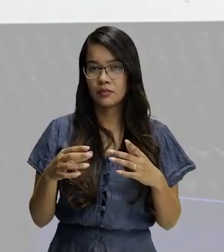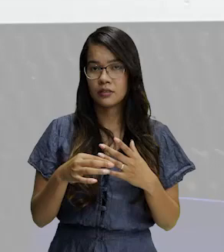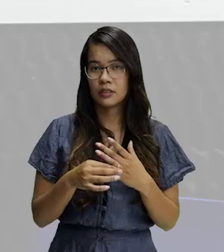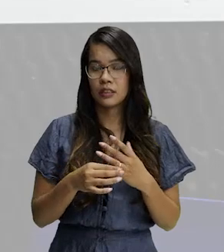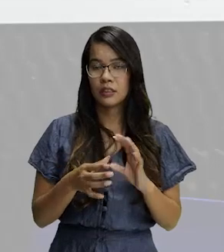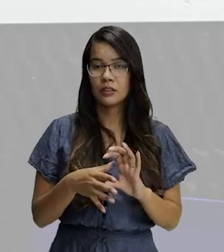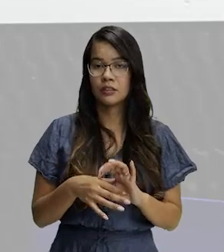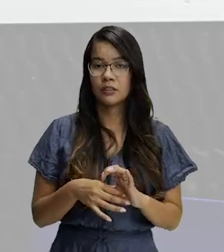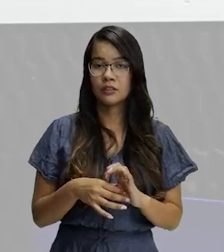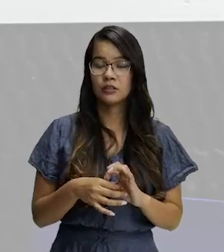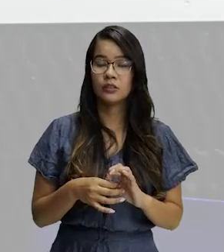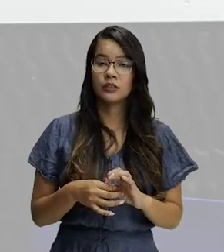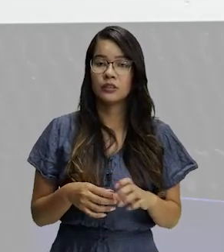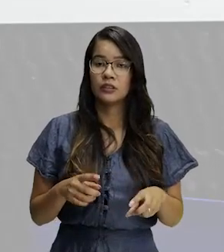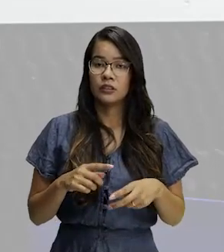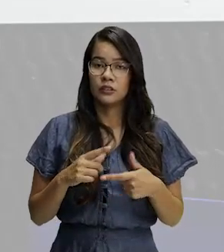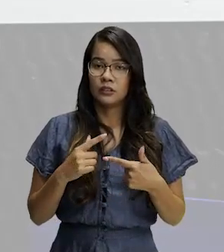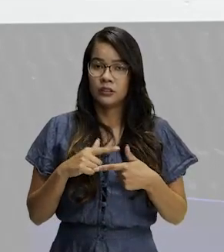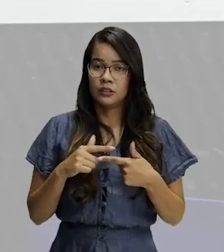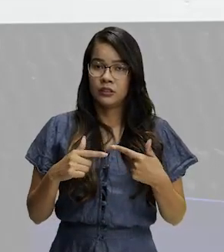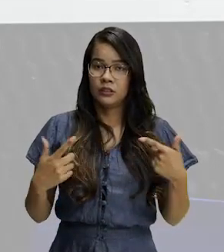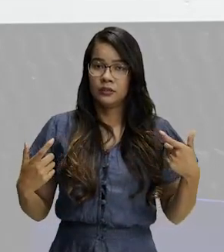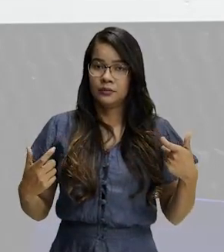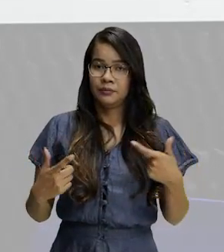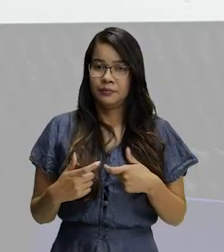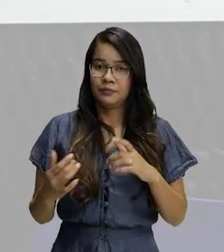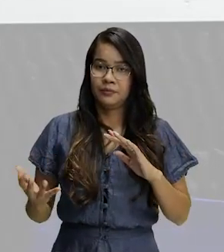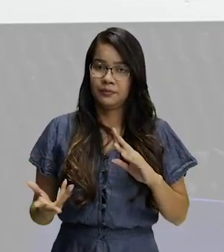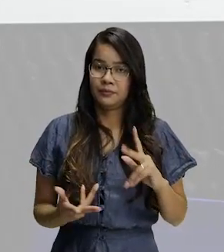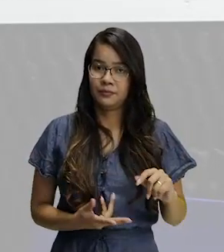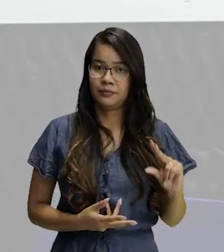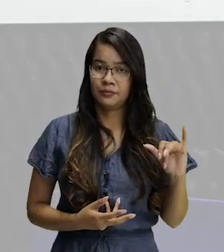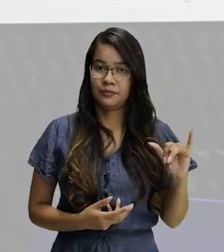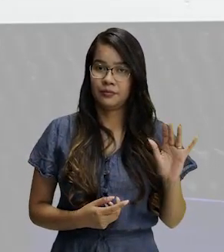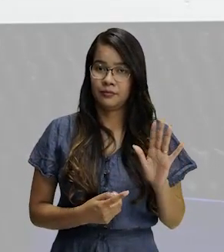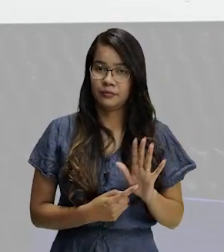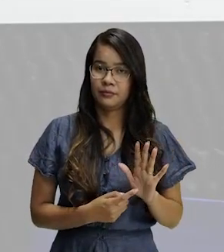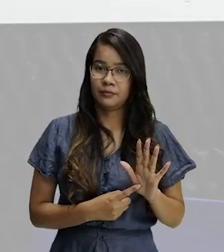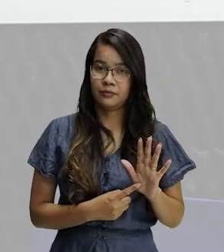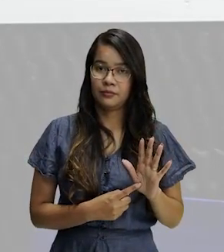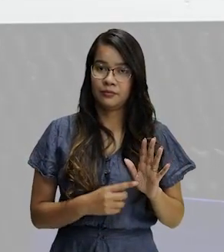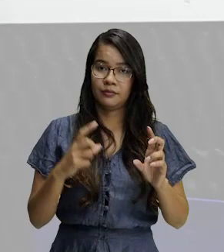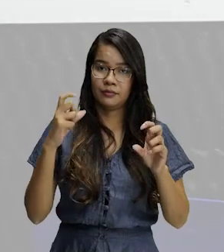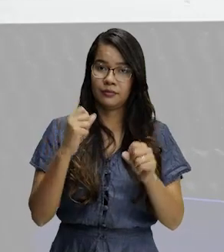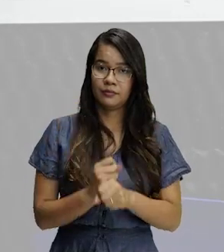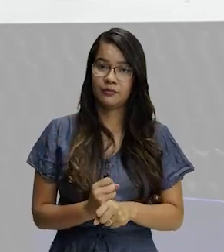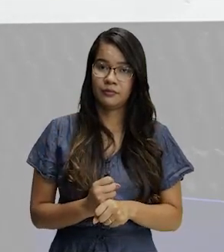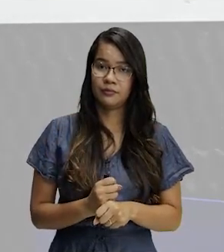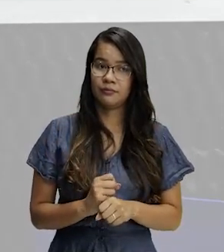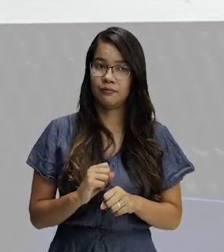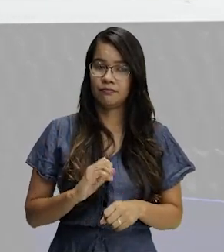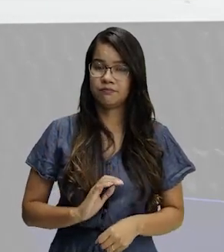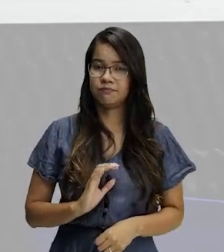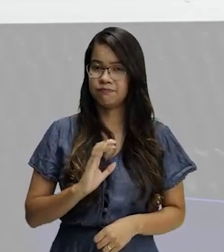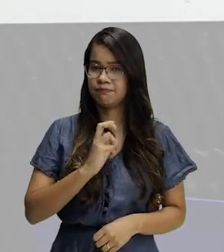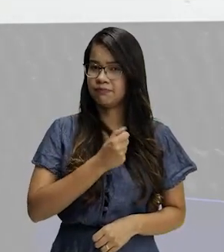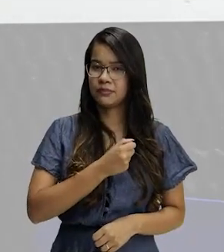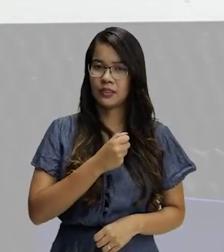Mundial. Uma guerra que vai trazer efeitos, resultados terríveis. Mas alguns deles